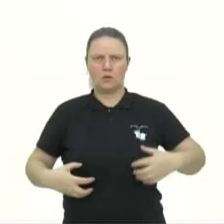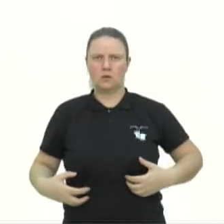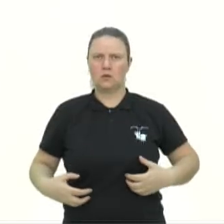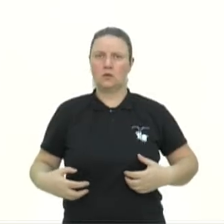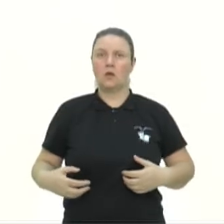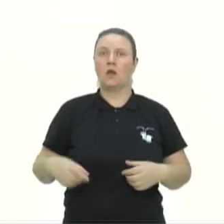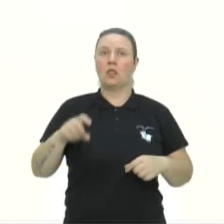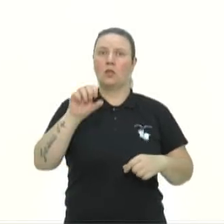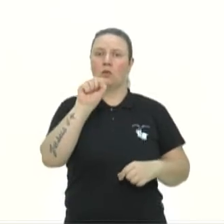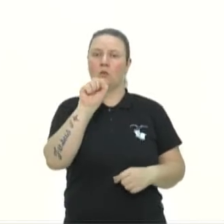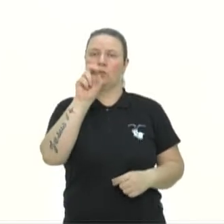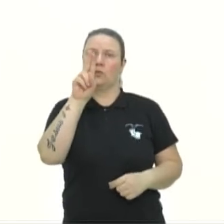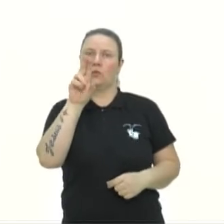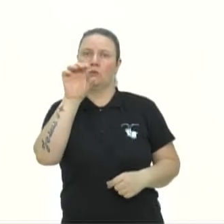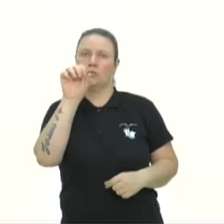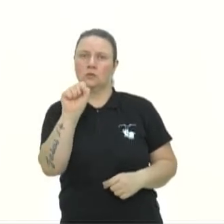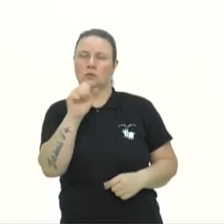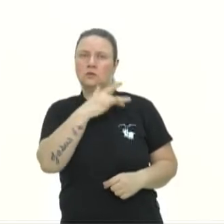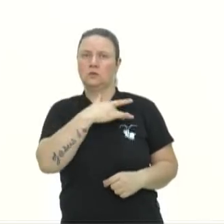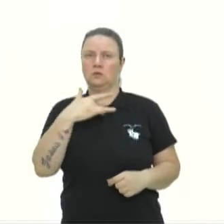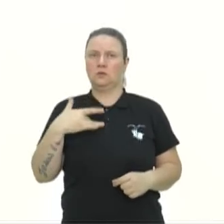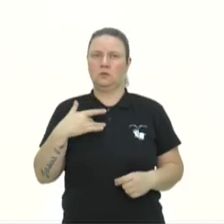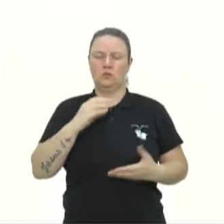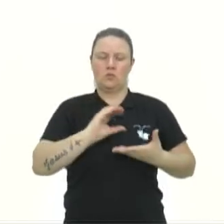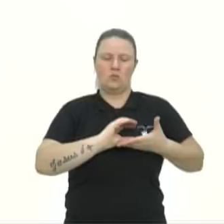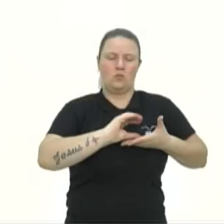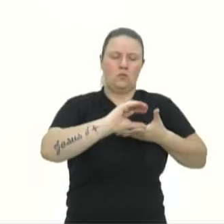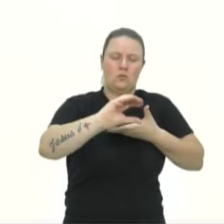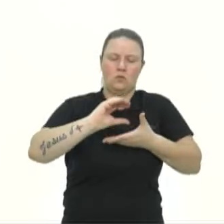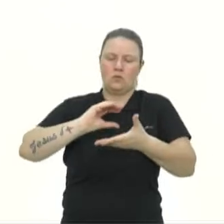Único de Saúde, que financia